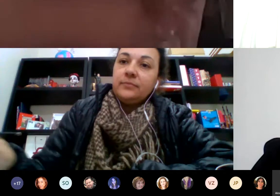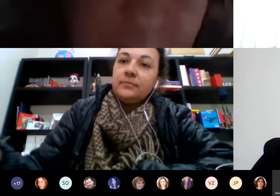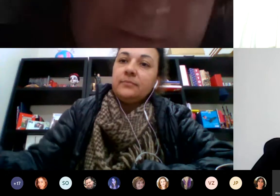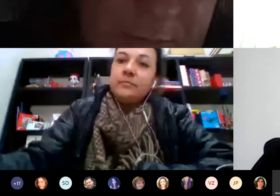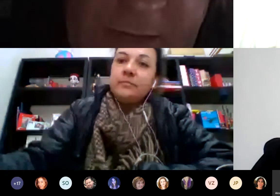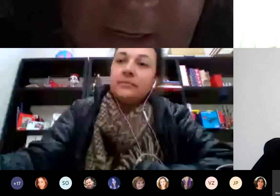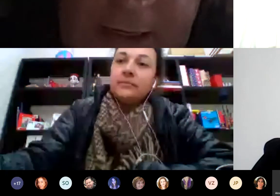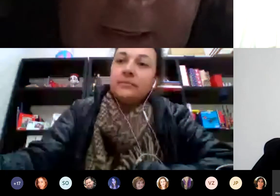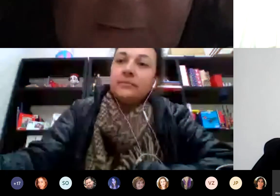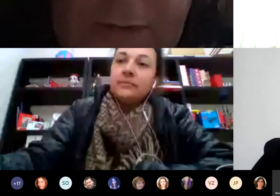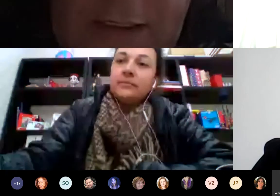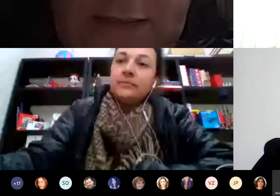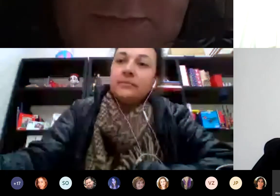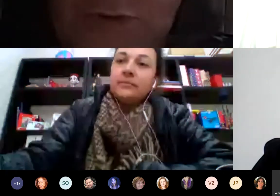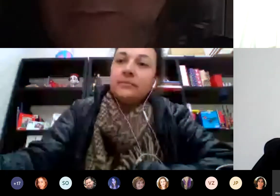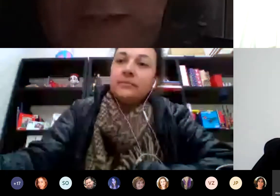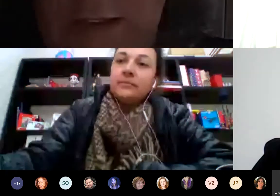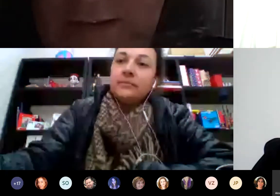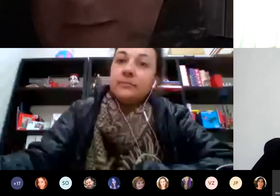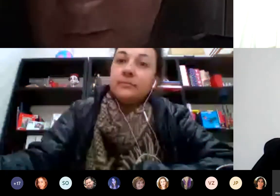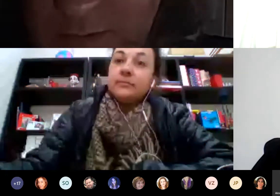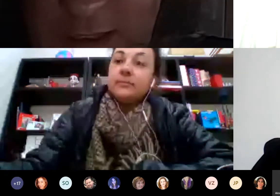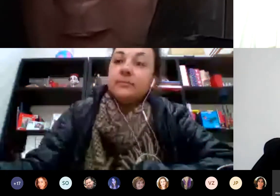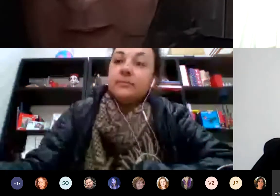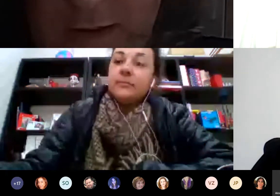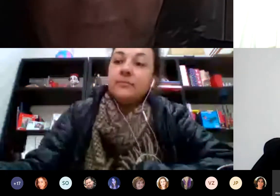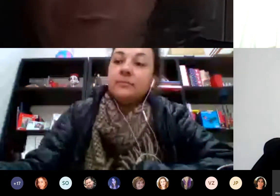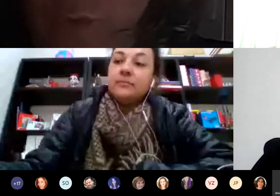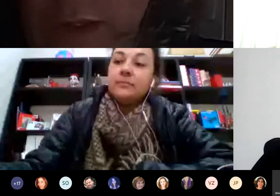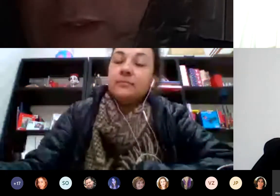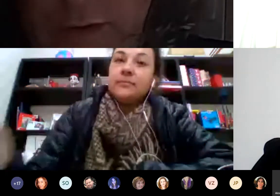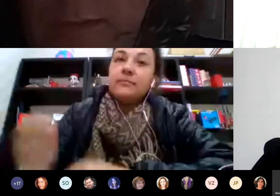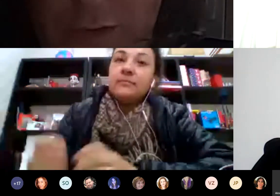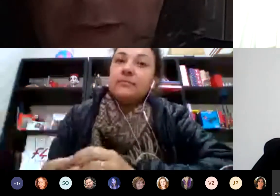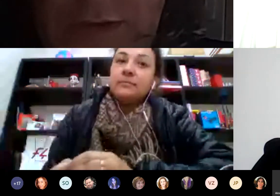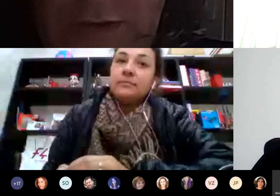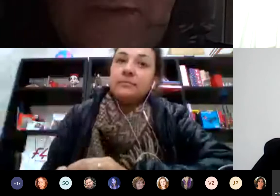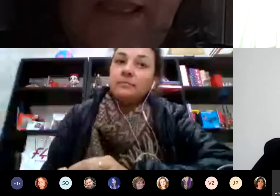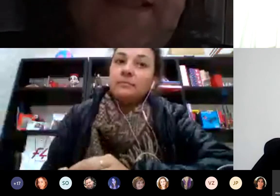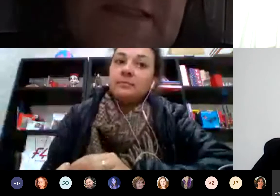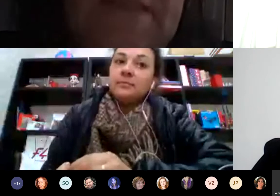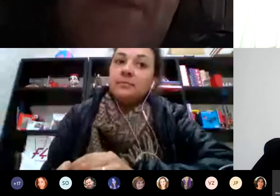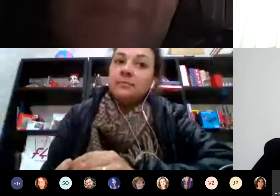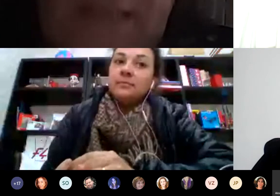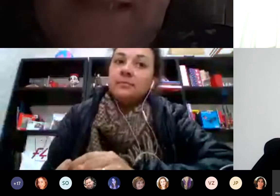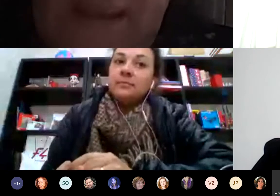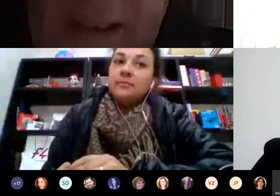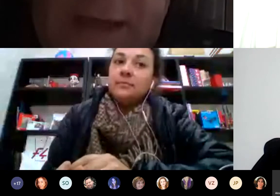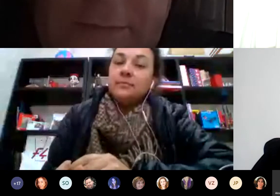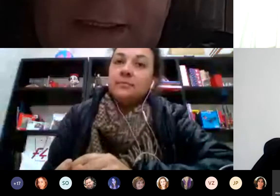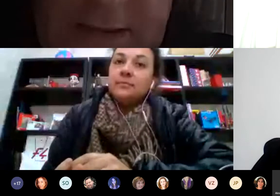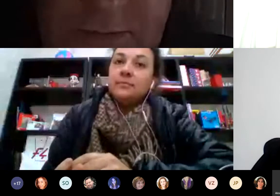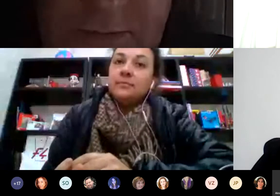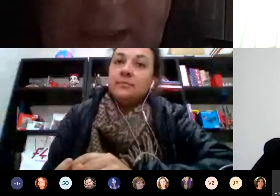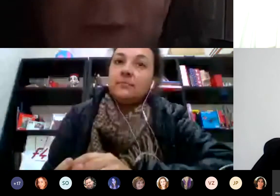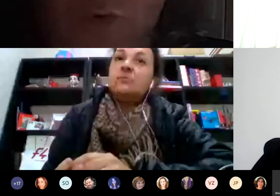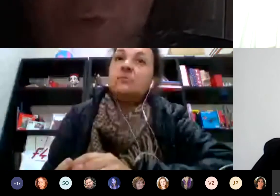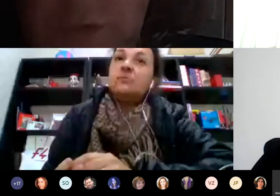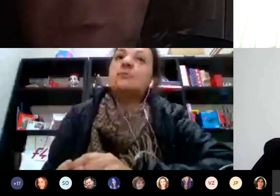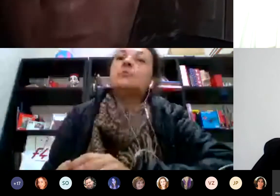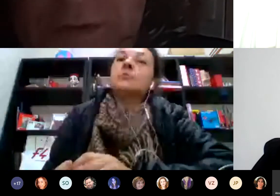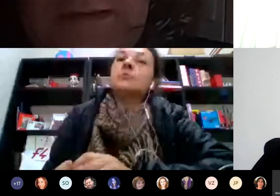na indústria. Bom, não estamos mais naquele capitalismo. O capitalismo evoluiu em mil outras coisas. E nem se sabe mais se a palavra